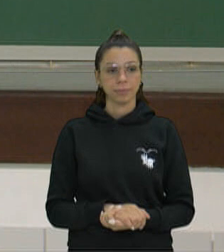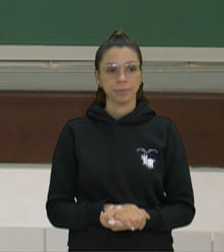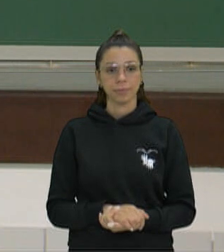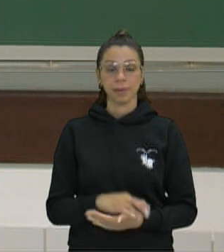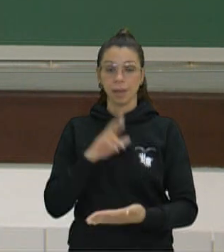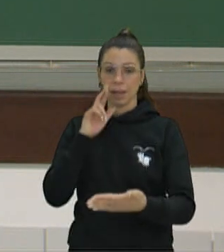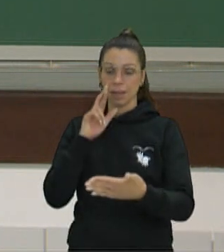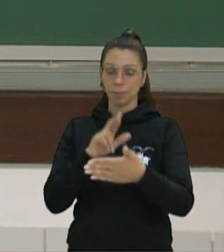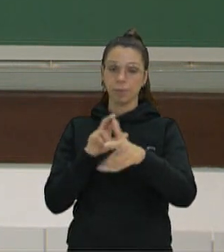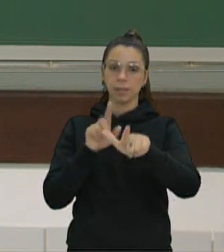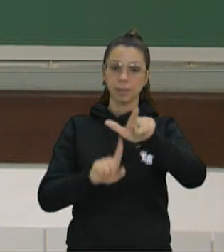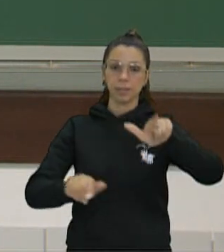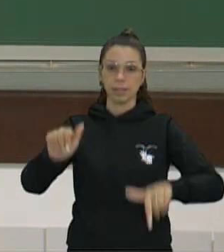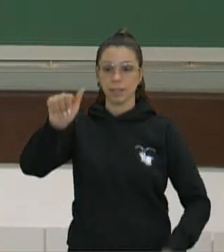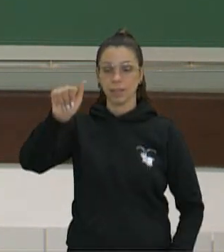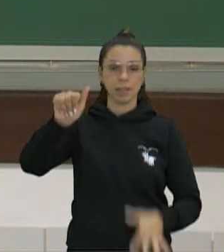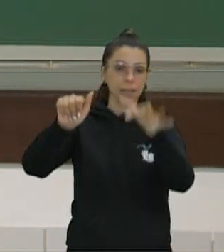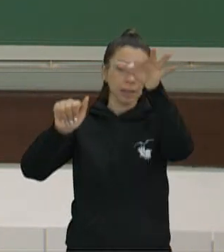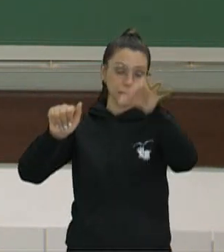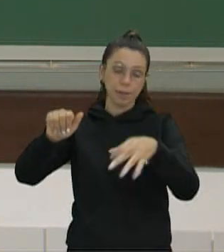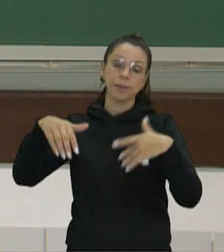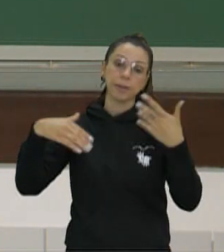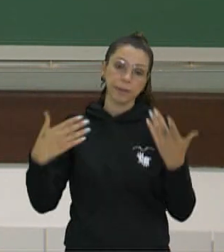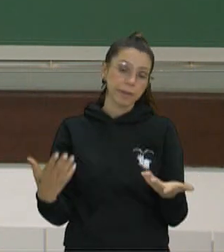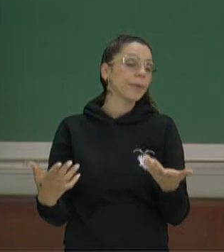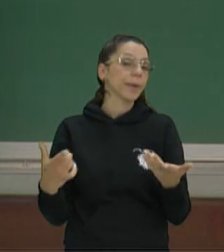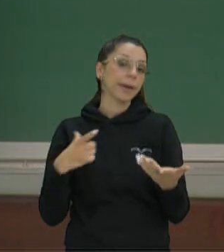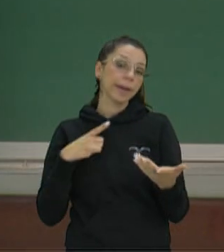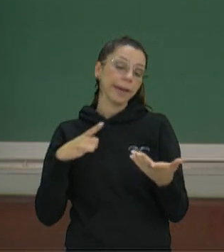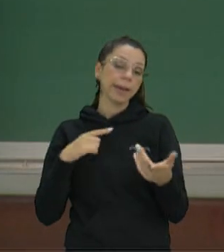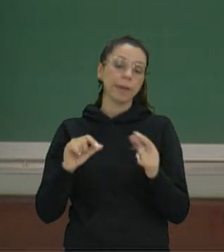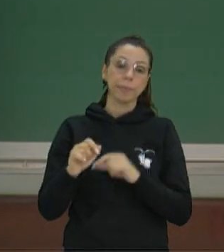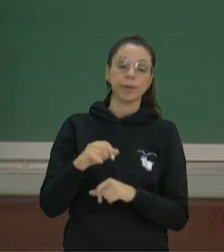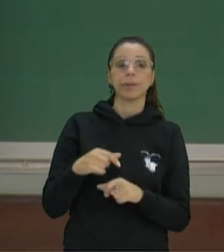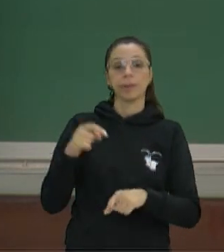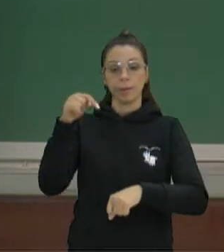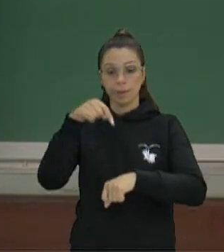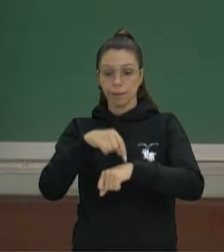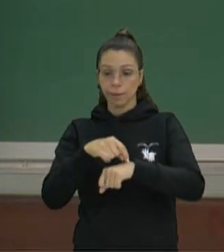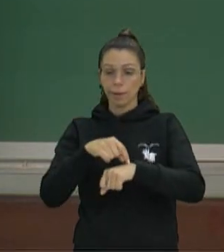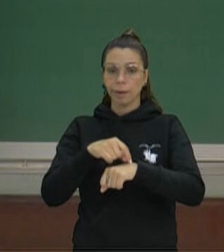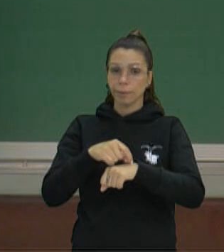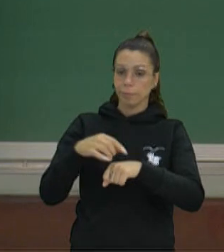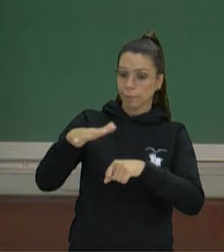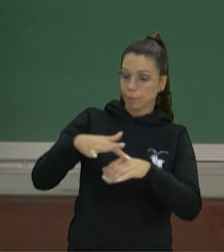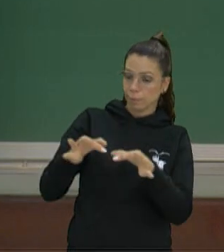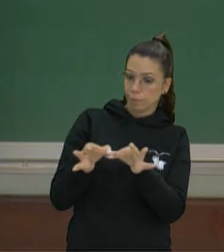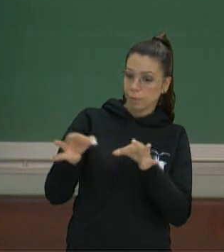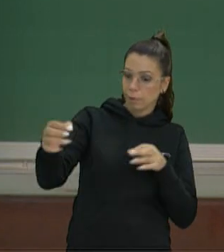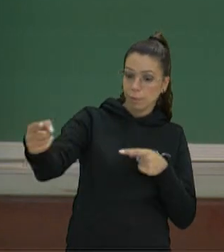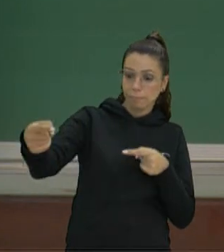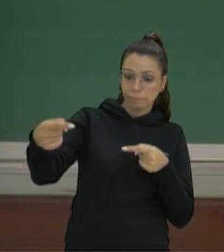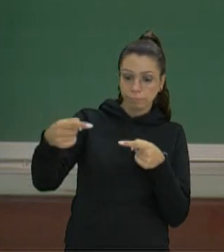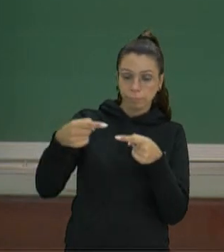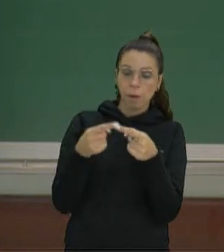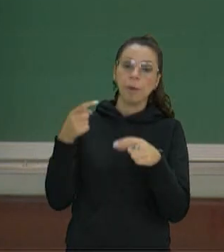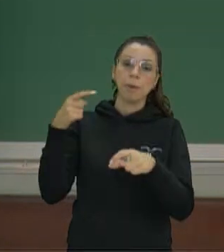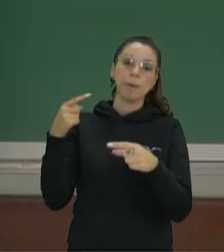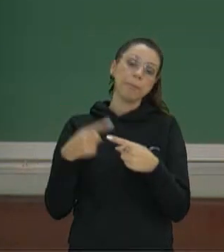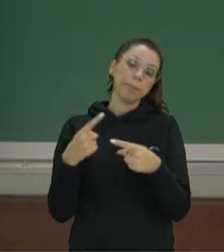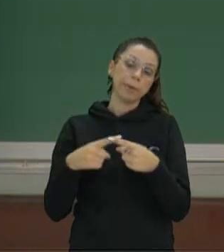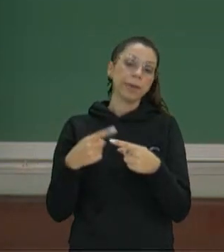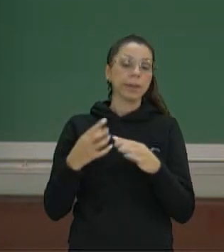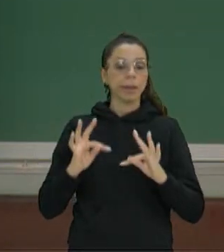Resposta letra A. Então, a vantagem está nessa compreensão do espaço-tempo, né? As distâncias diminuem porque nós temos esse